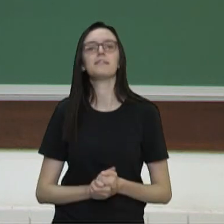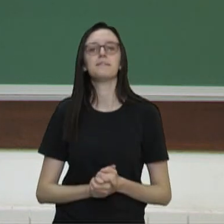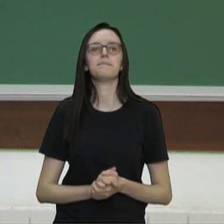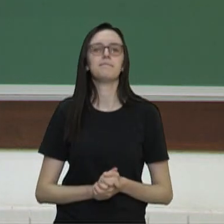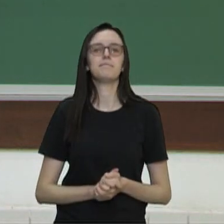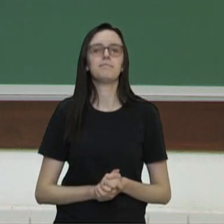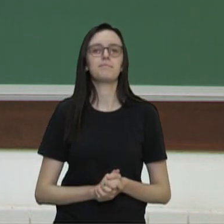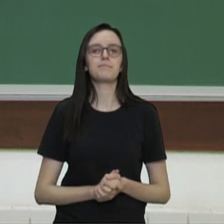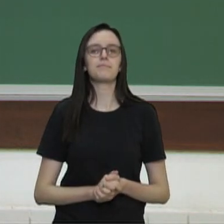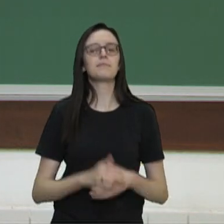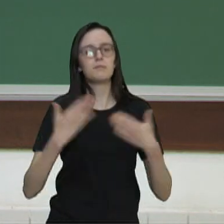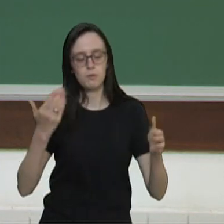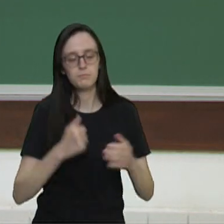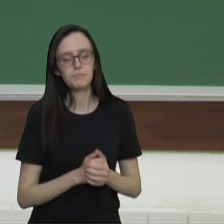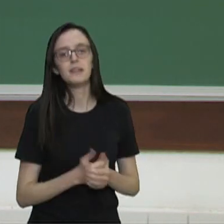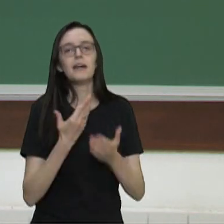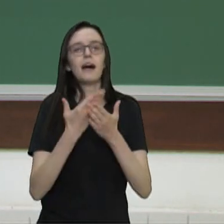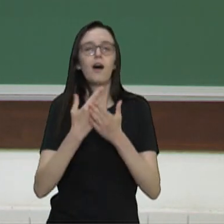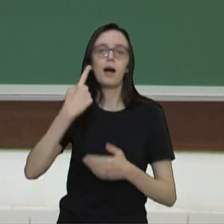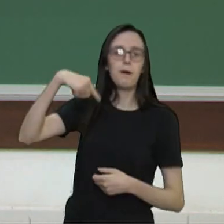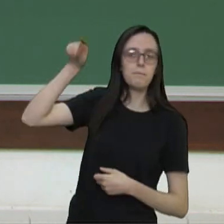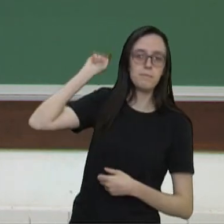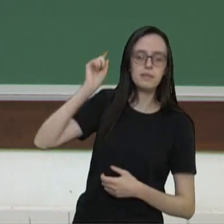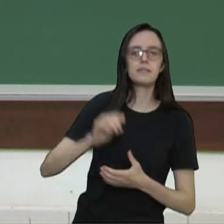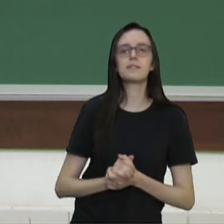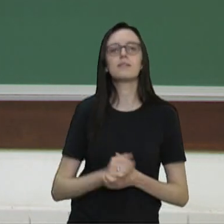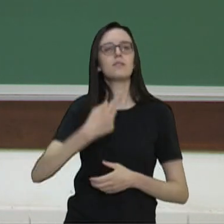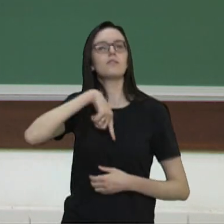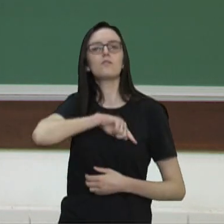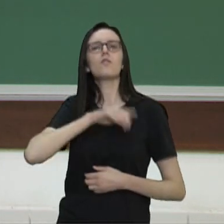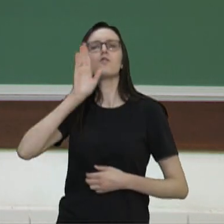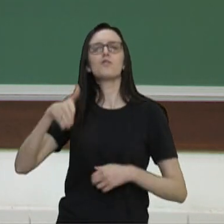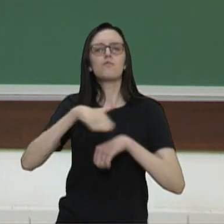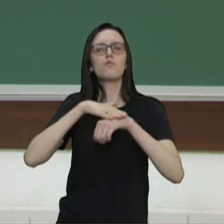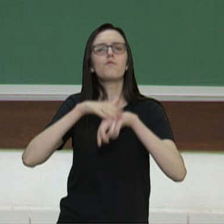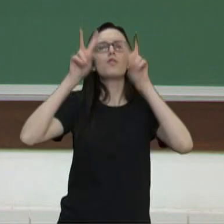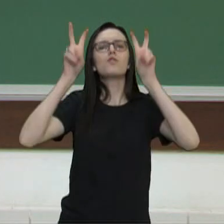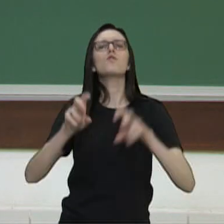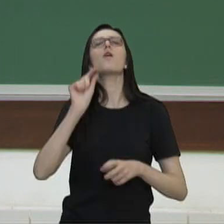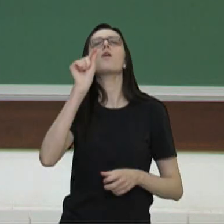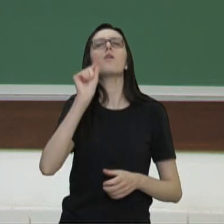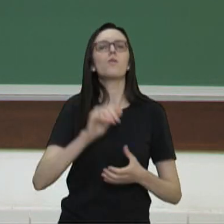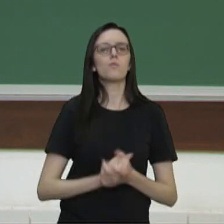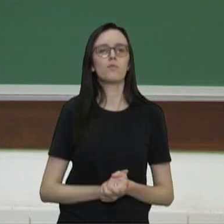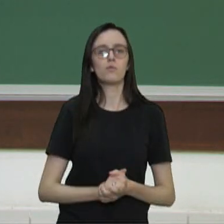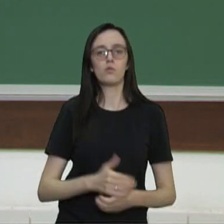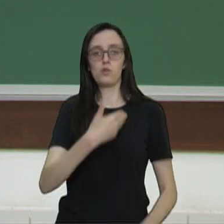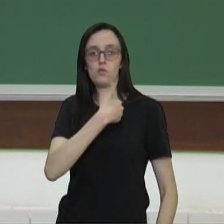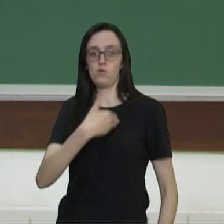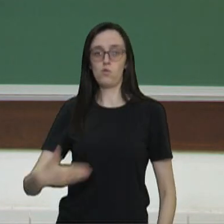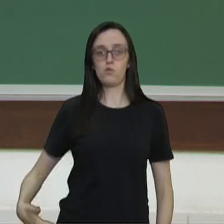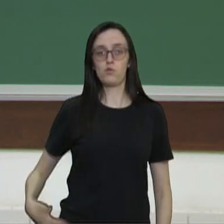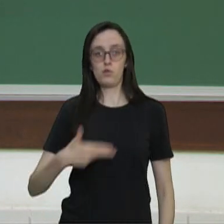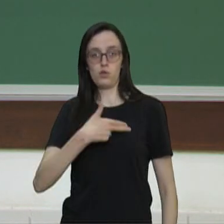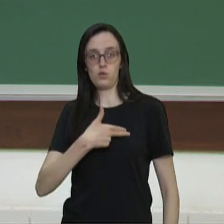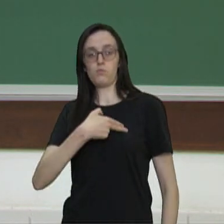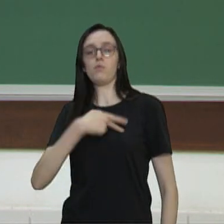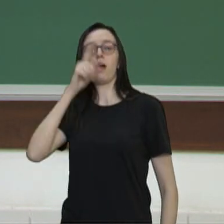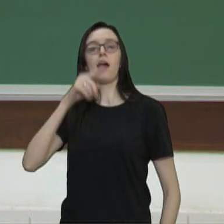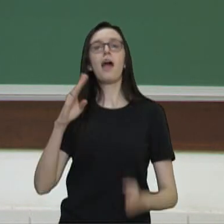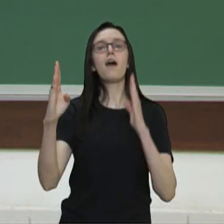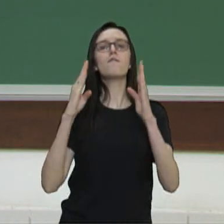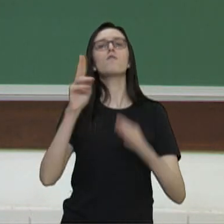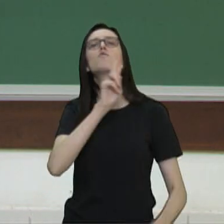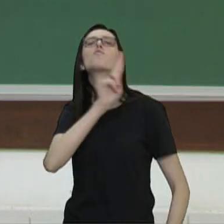Então, na aula anterior, nós conversamos bastante sobre o governo Getúlio Vargas numa